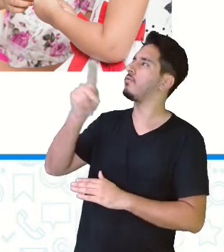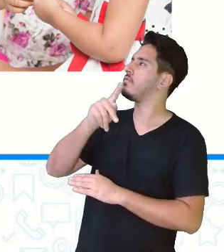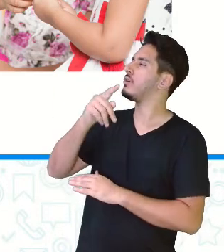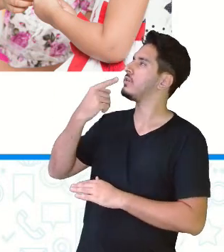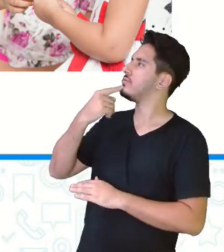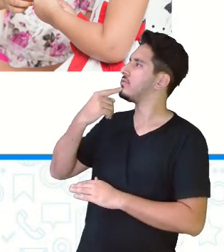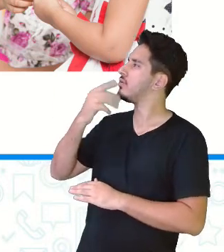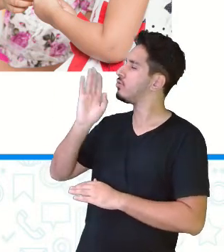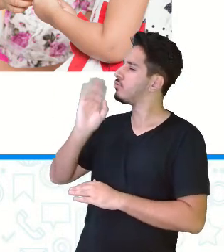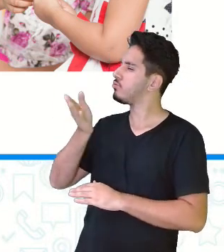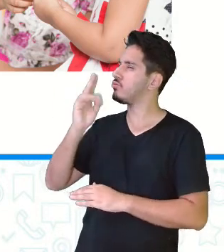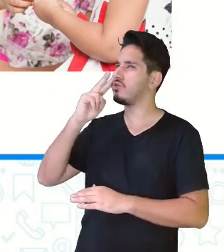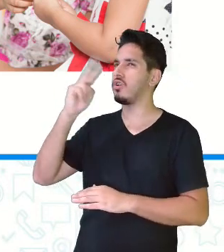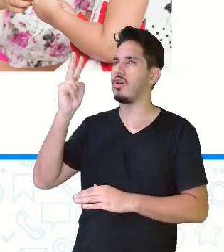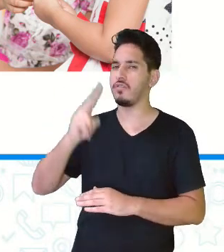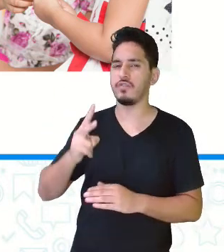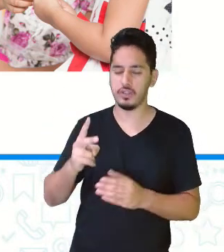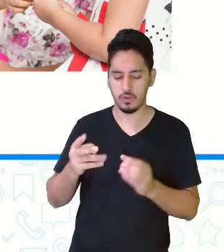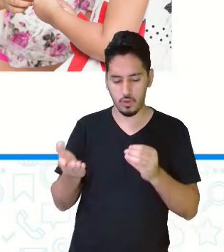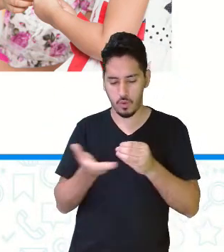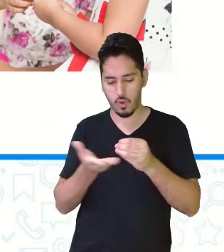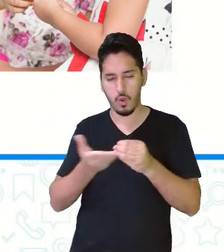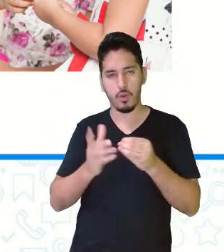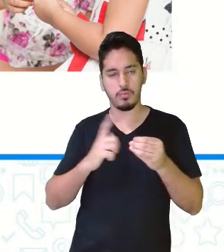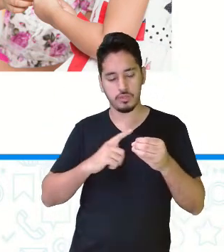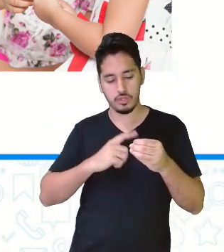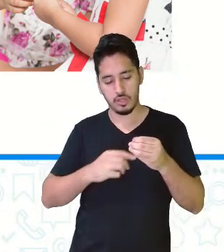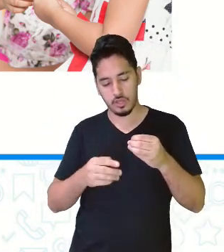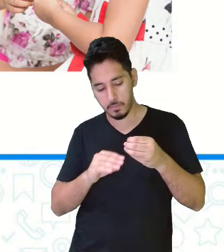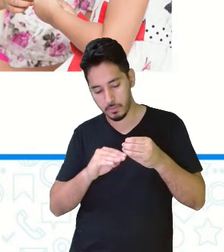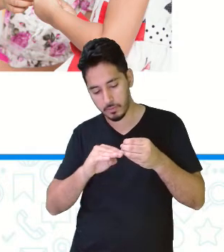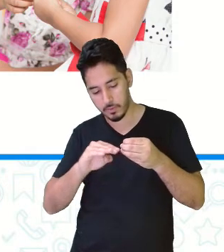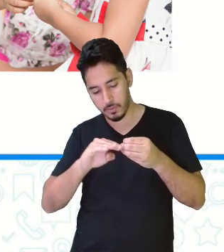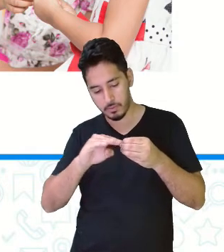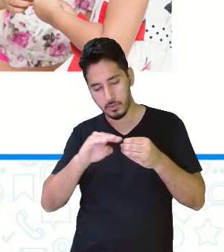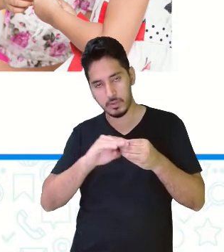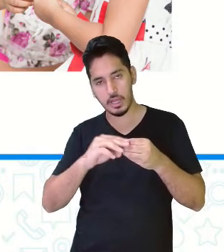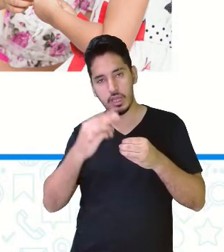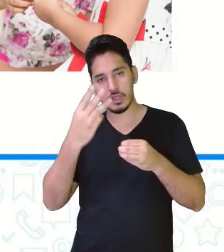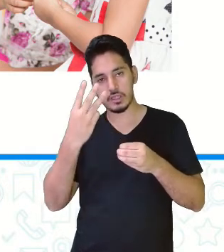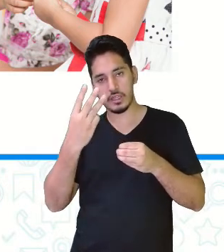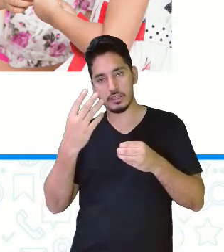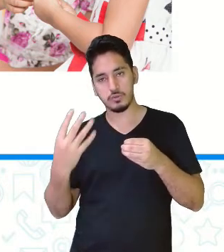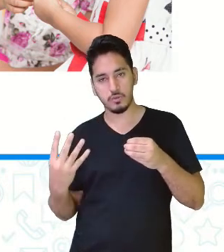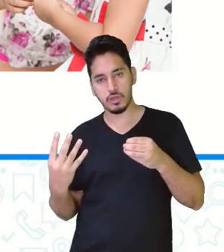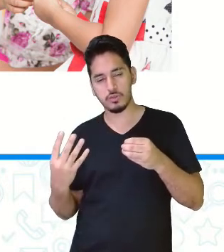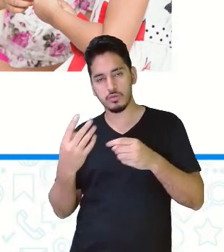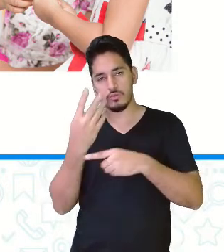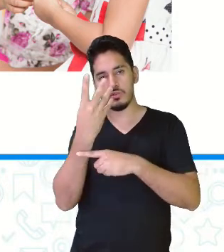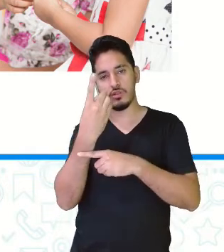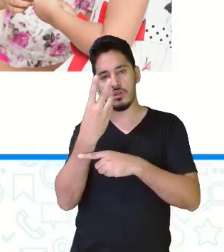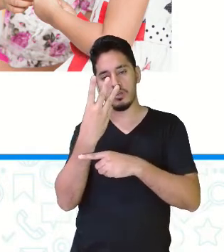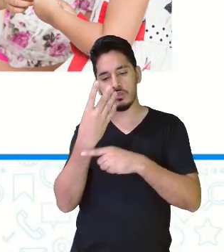eu já vi num copo medidor que tem 3/4 de xícara. É como se você fosse